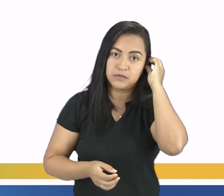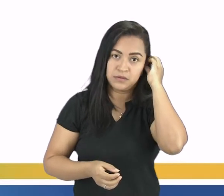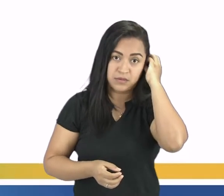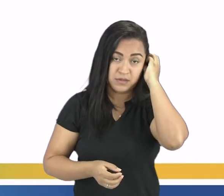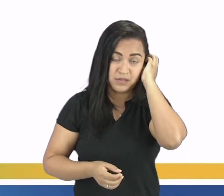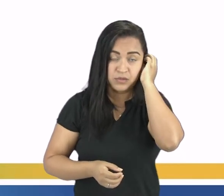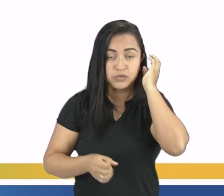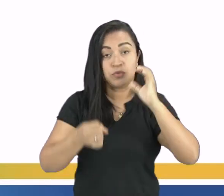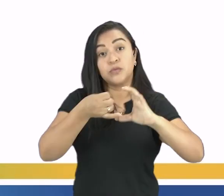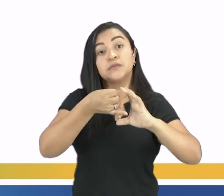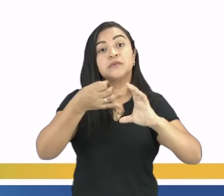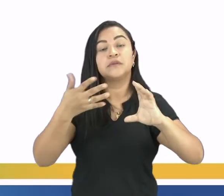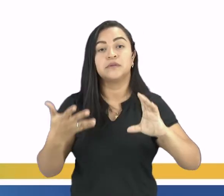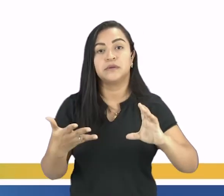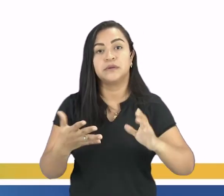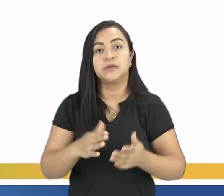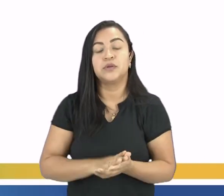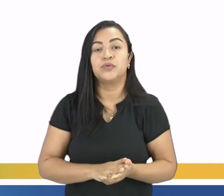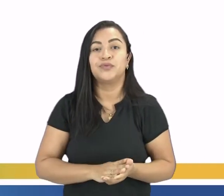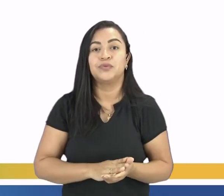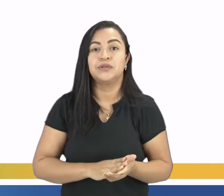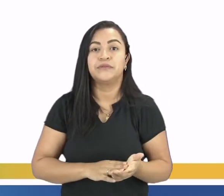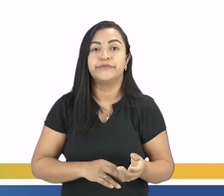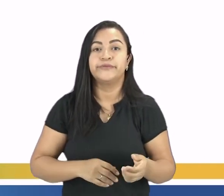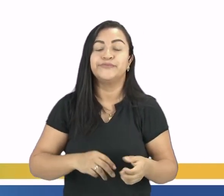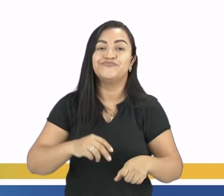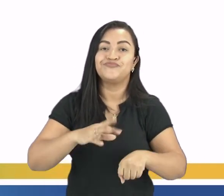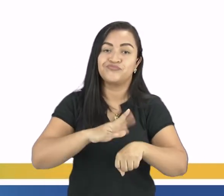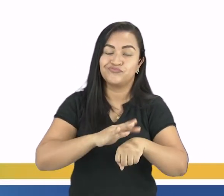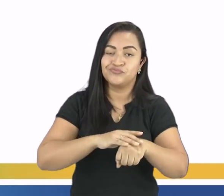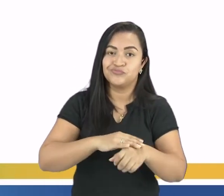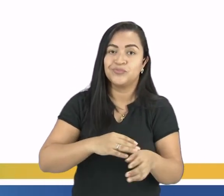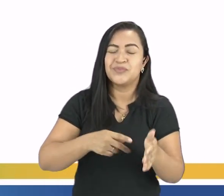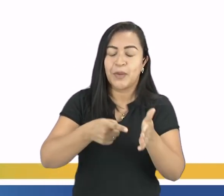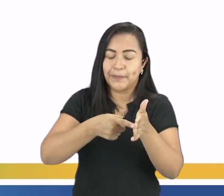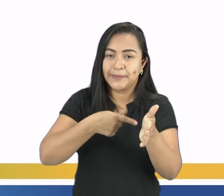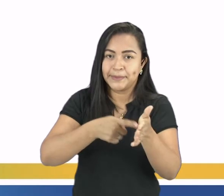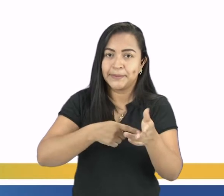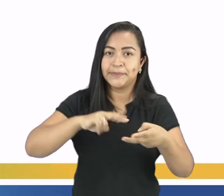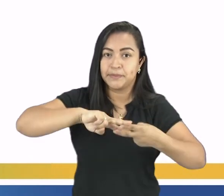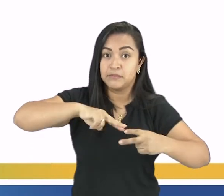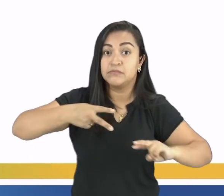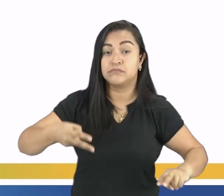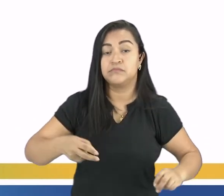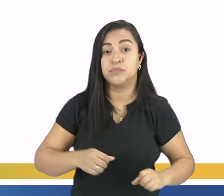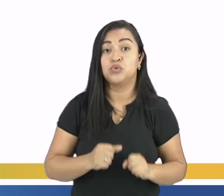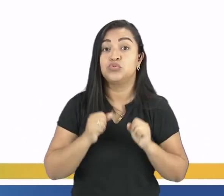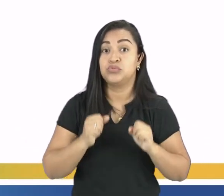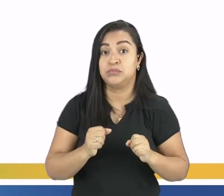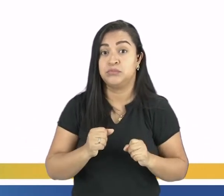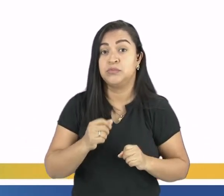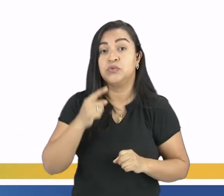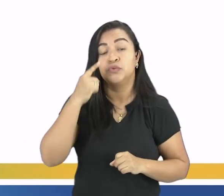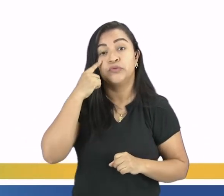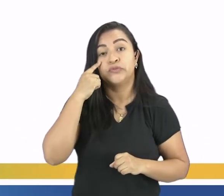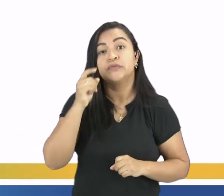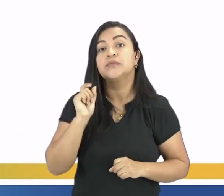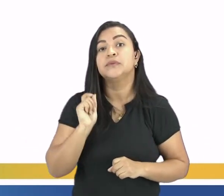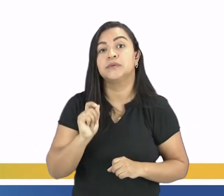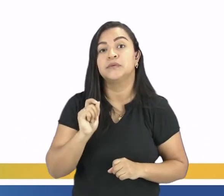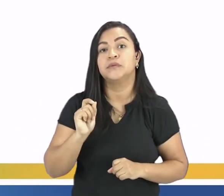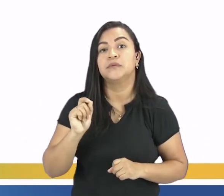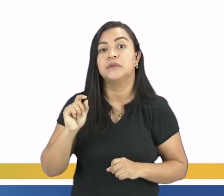a característica do albinismo, eu já posso prever que o cruzamento, né, na